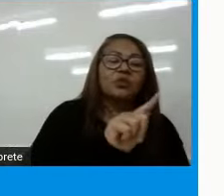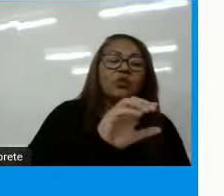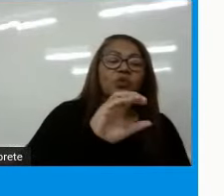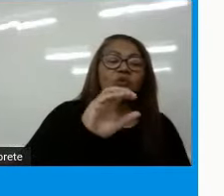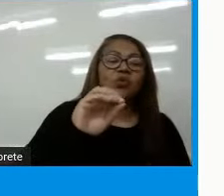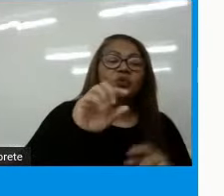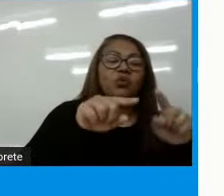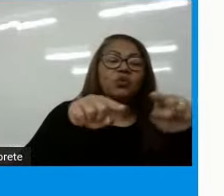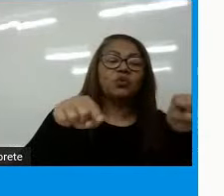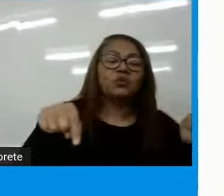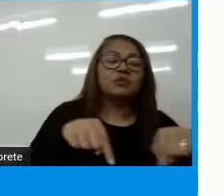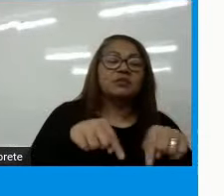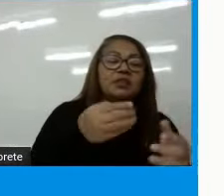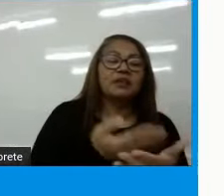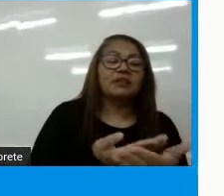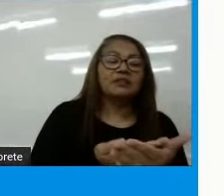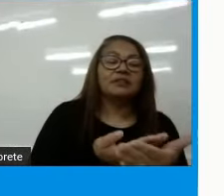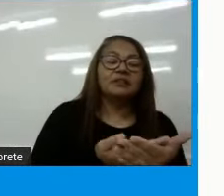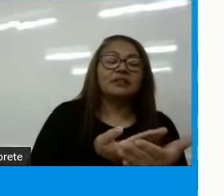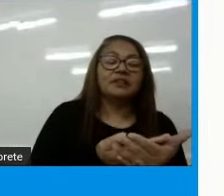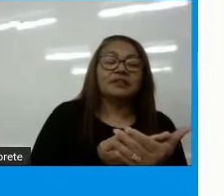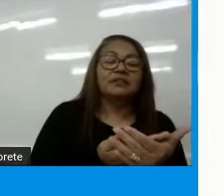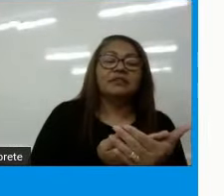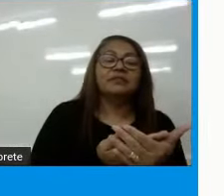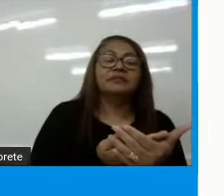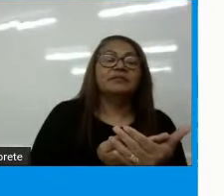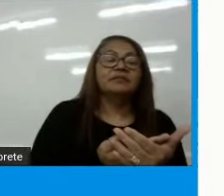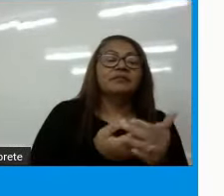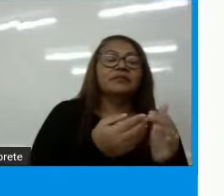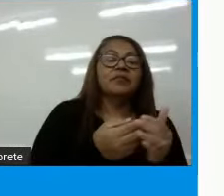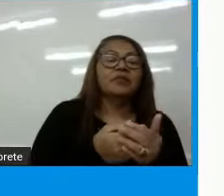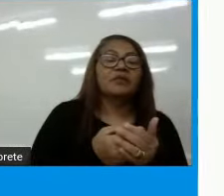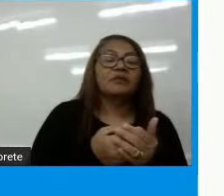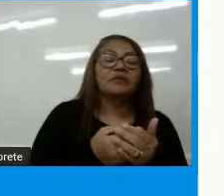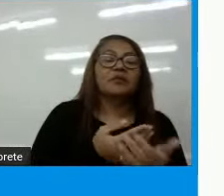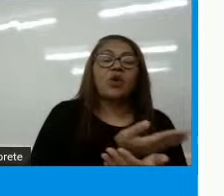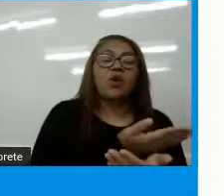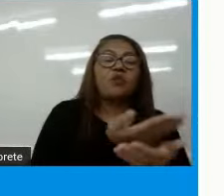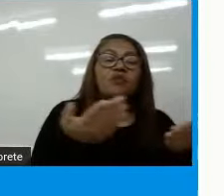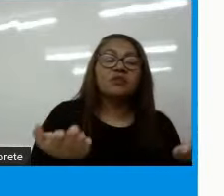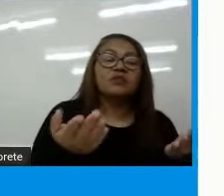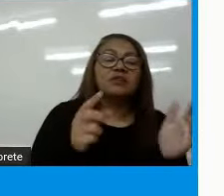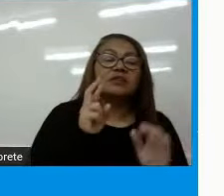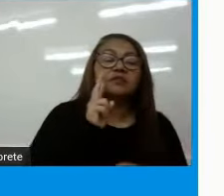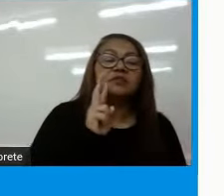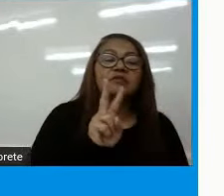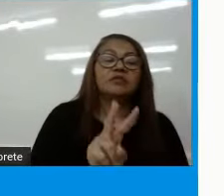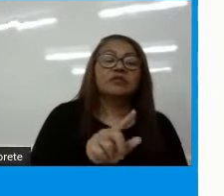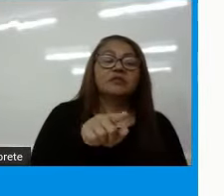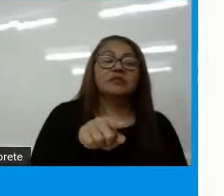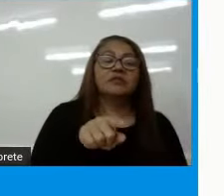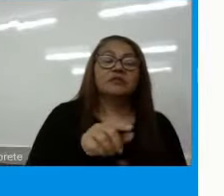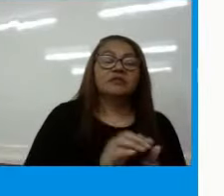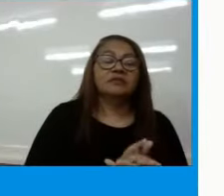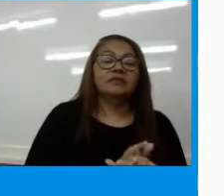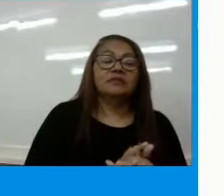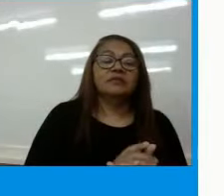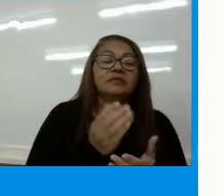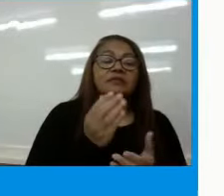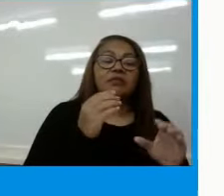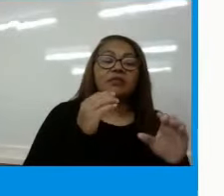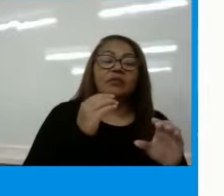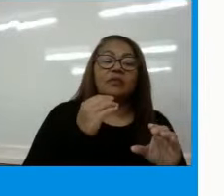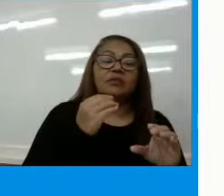entro na minha conta institucional, como vocês estão vendo aí, coloco meu e-mail, né, coloco aí a minha